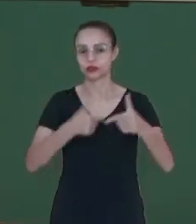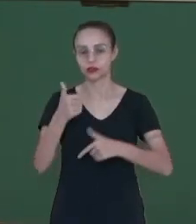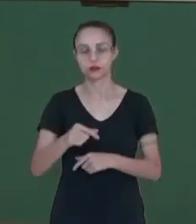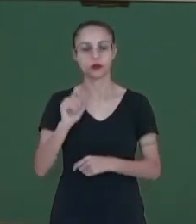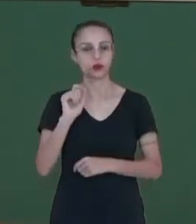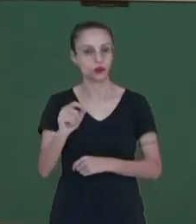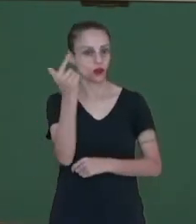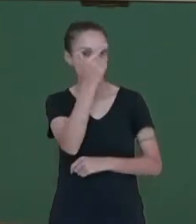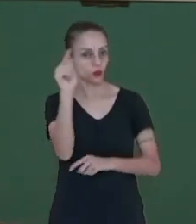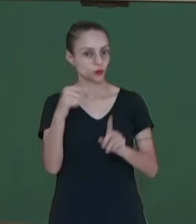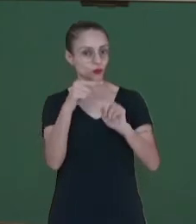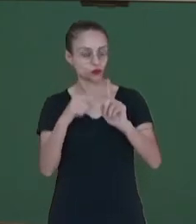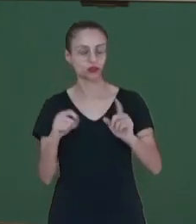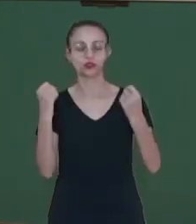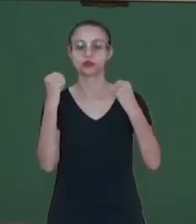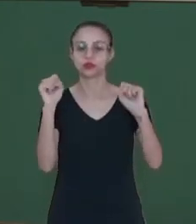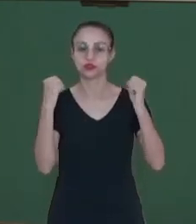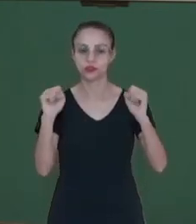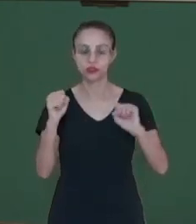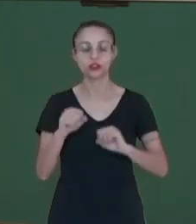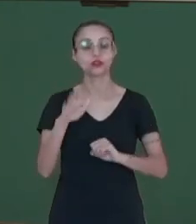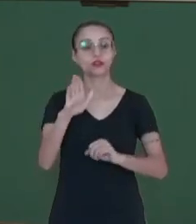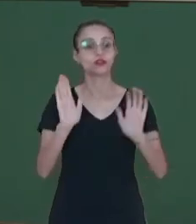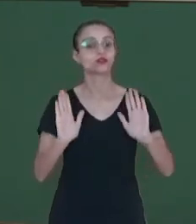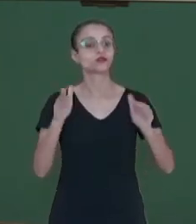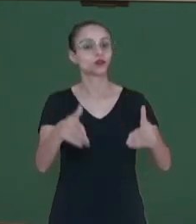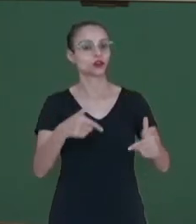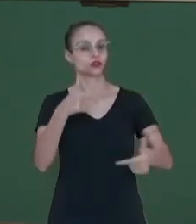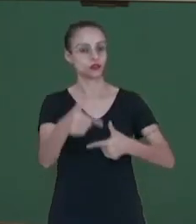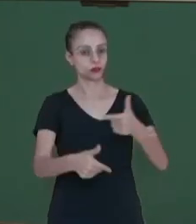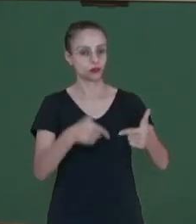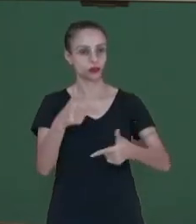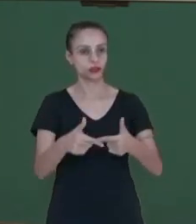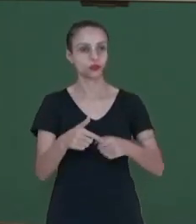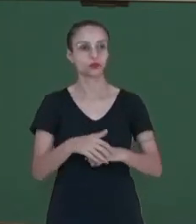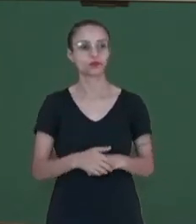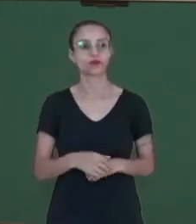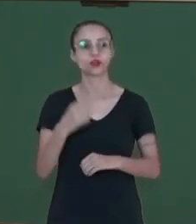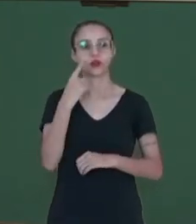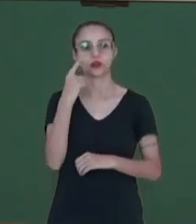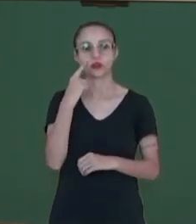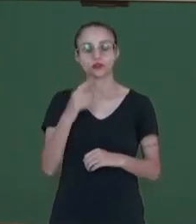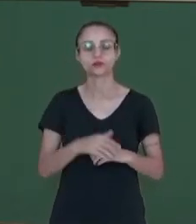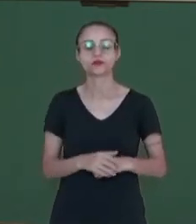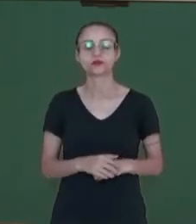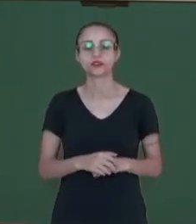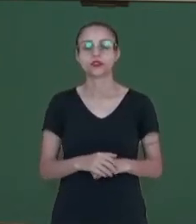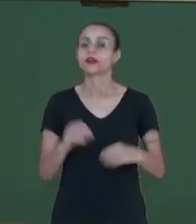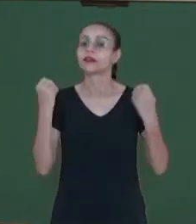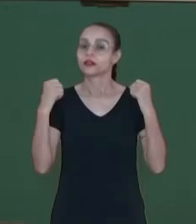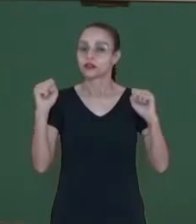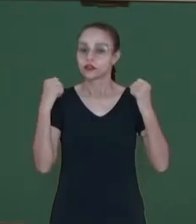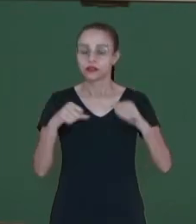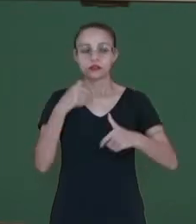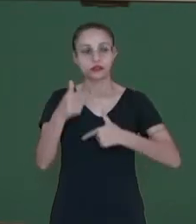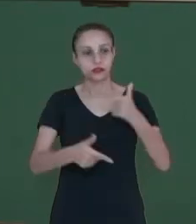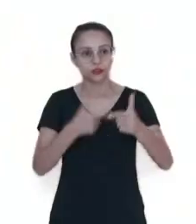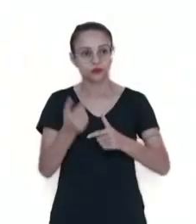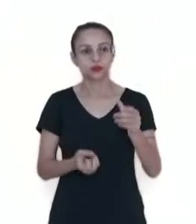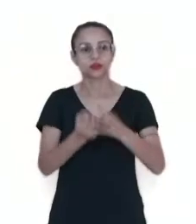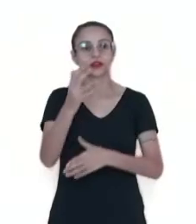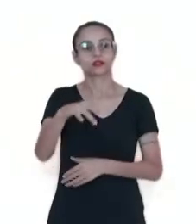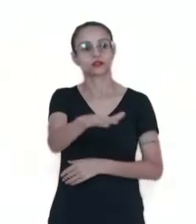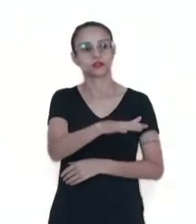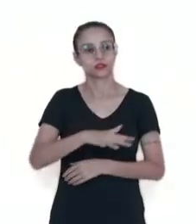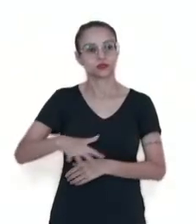um outro tipo de ginástica mais focada no trabalho. Então, vê a definição dela lá. Na ginástica laboral, busca criar um